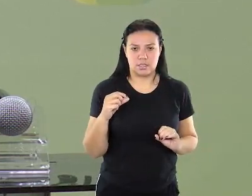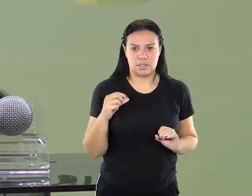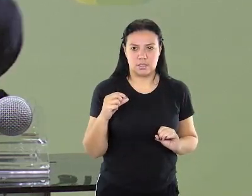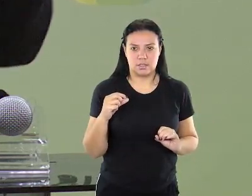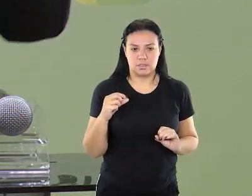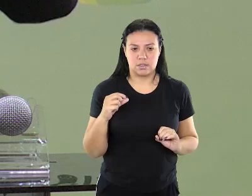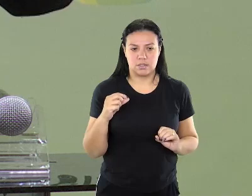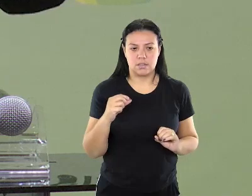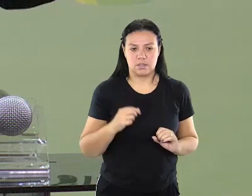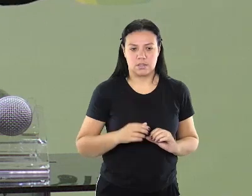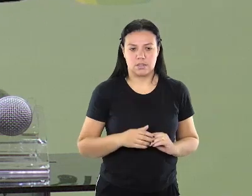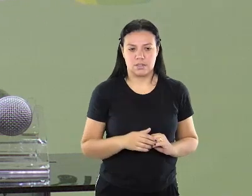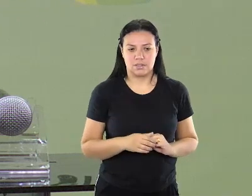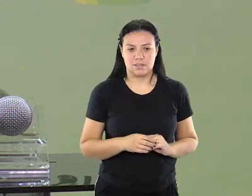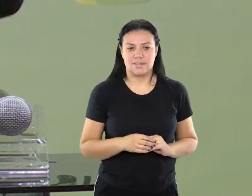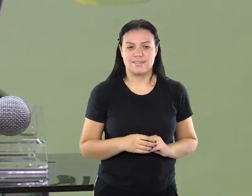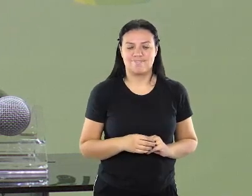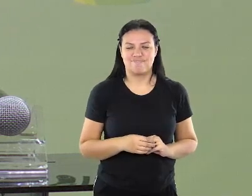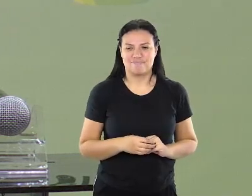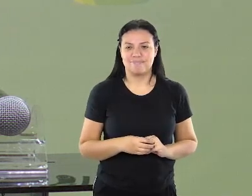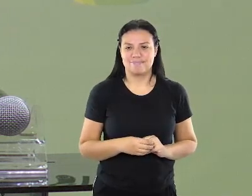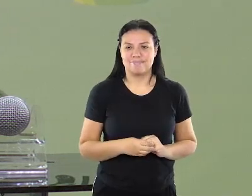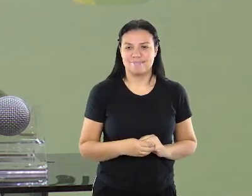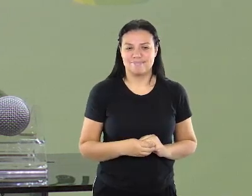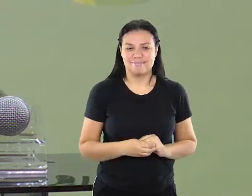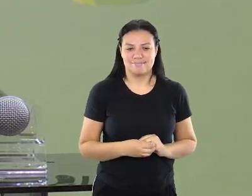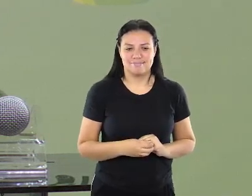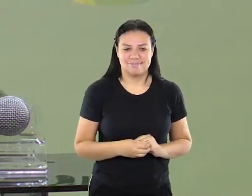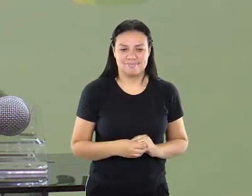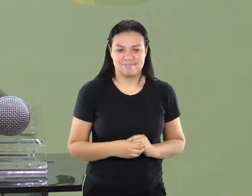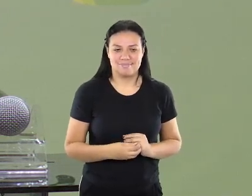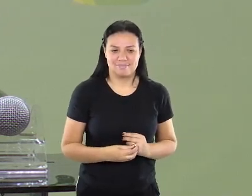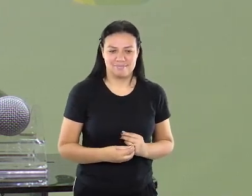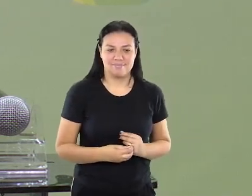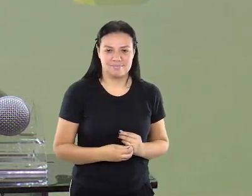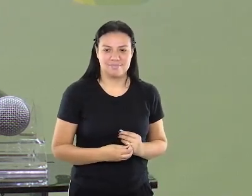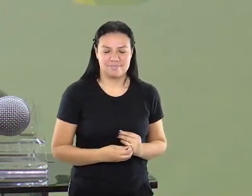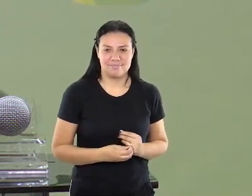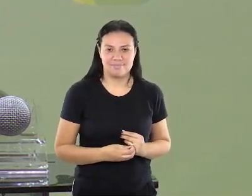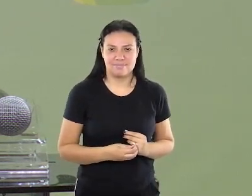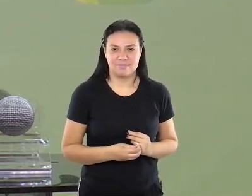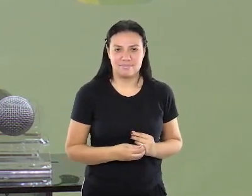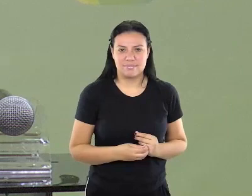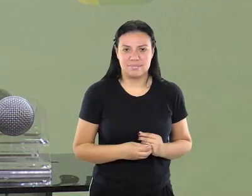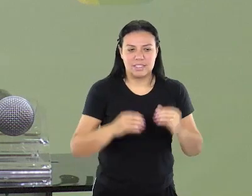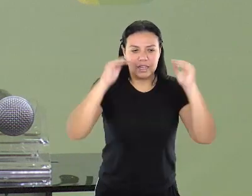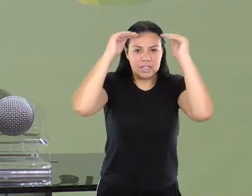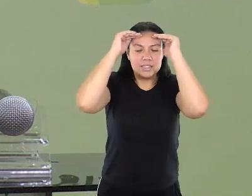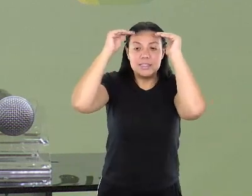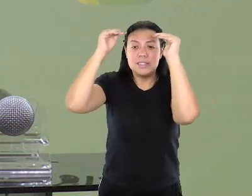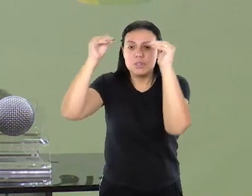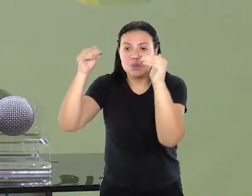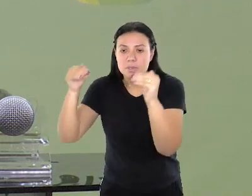versículo 12, ele estava convicto que a